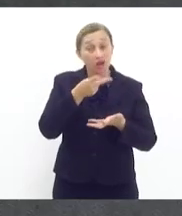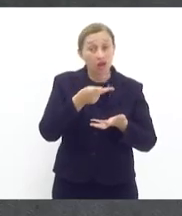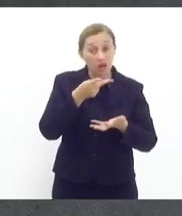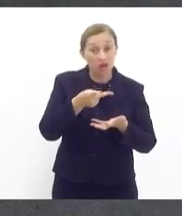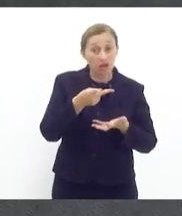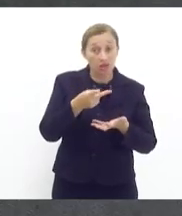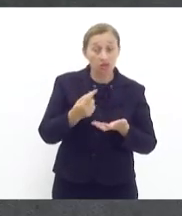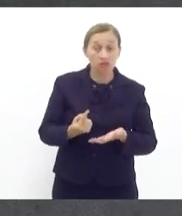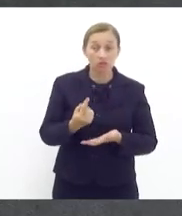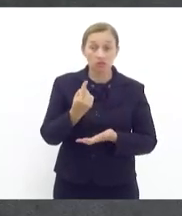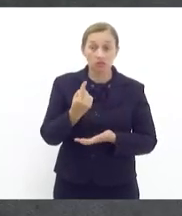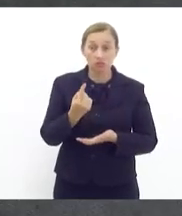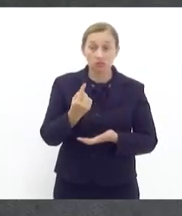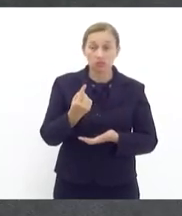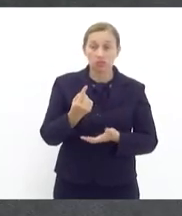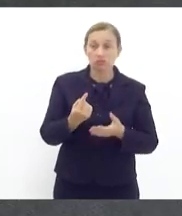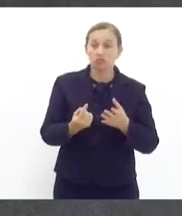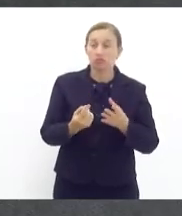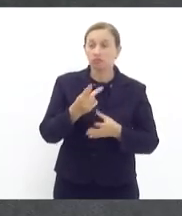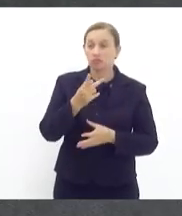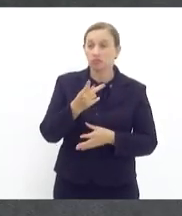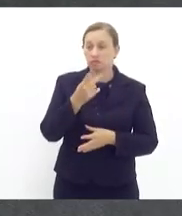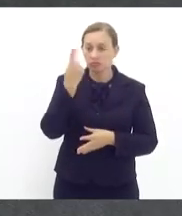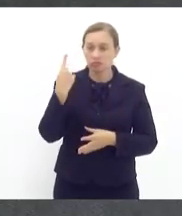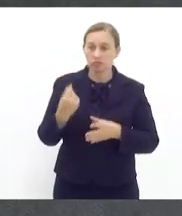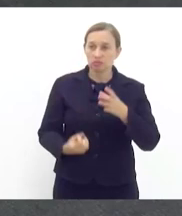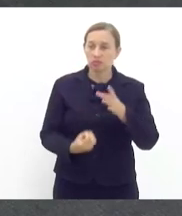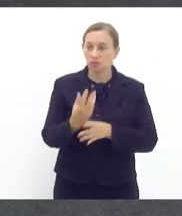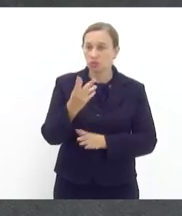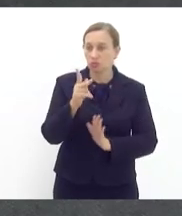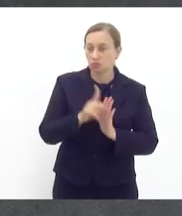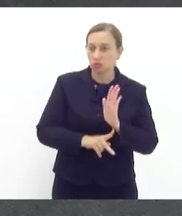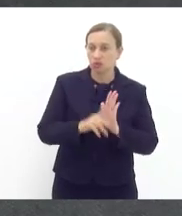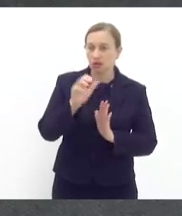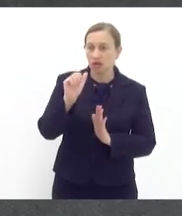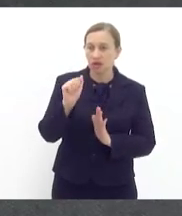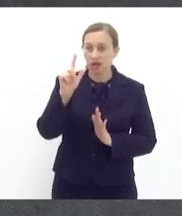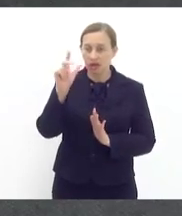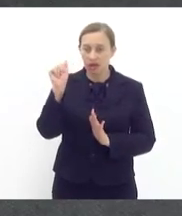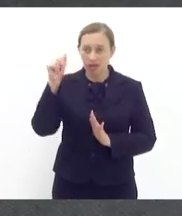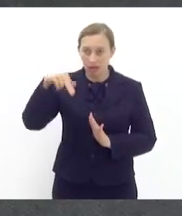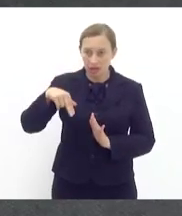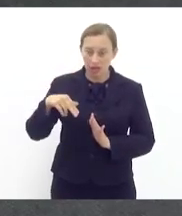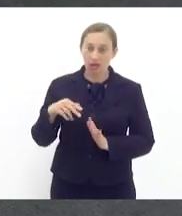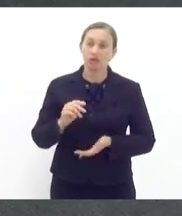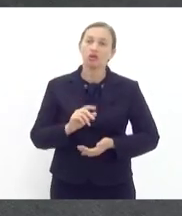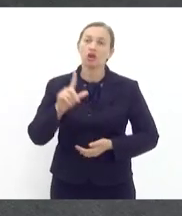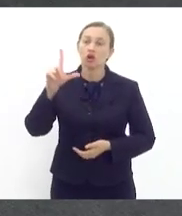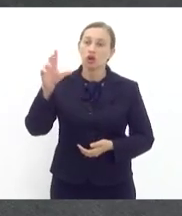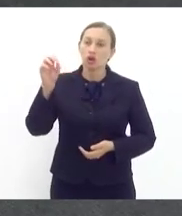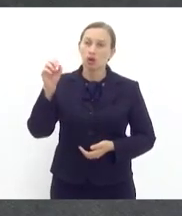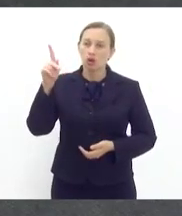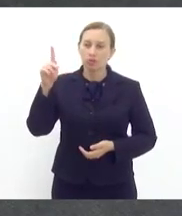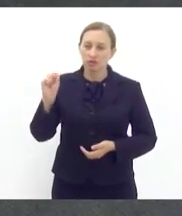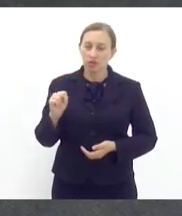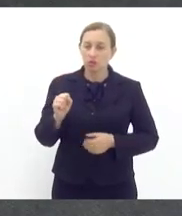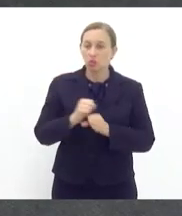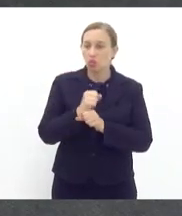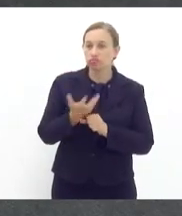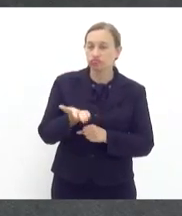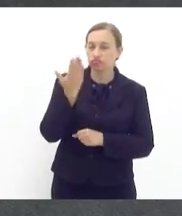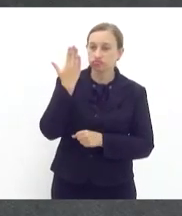um dos autores do projeto deputado Alan Lopes que no ano passado